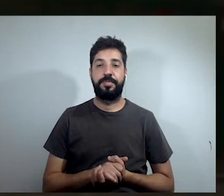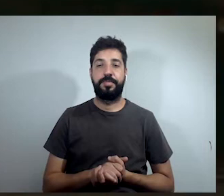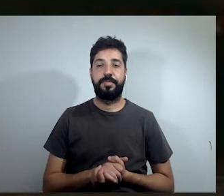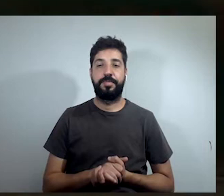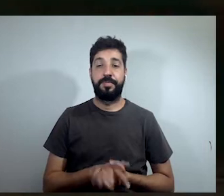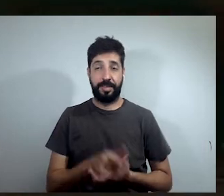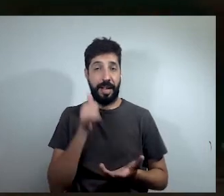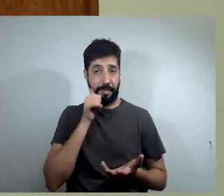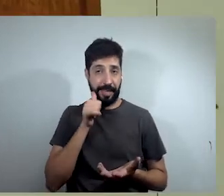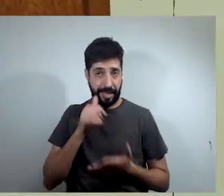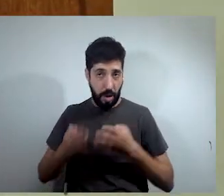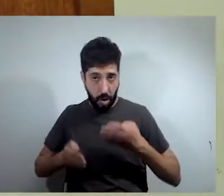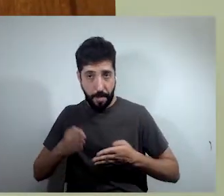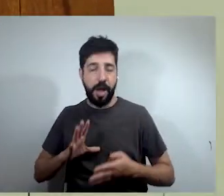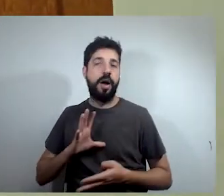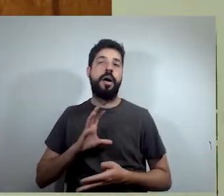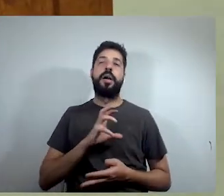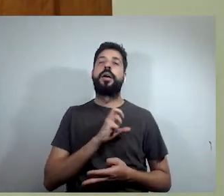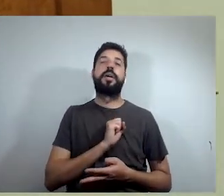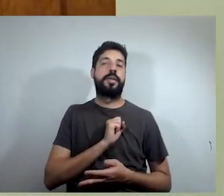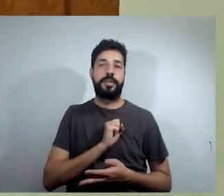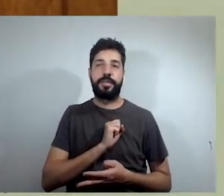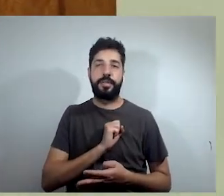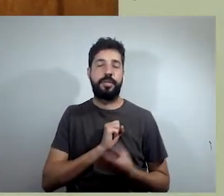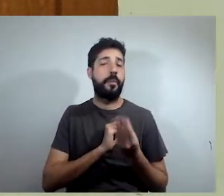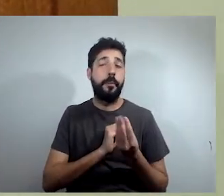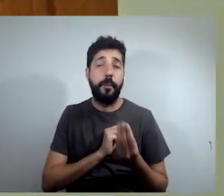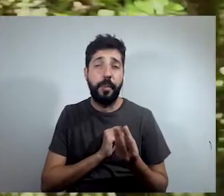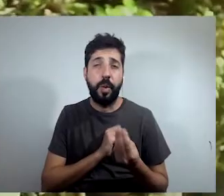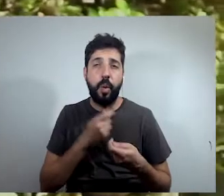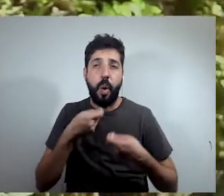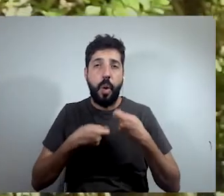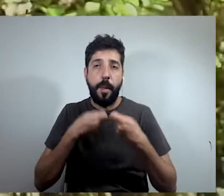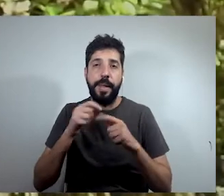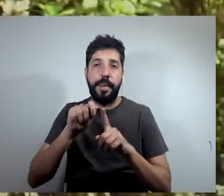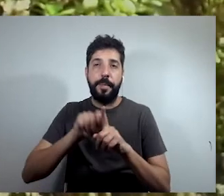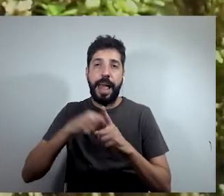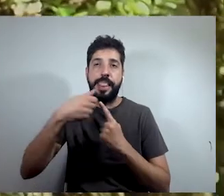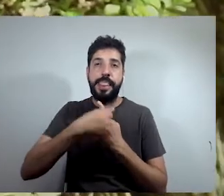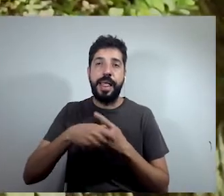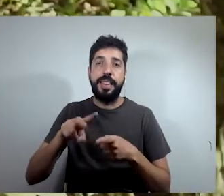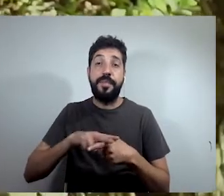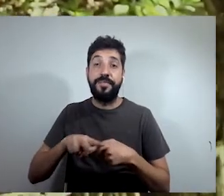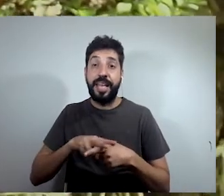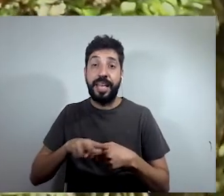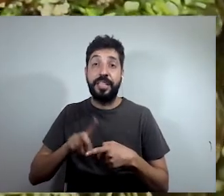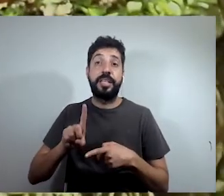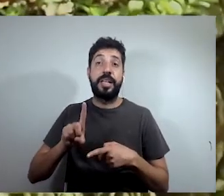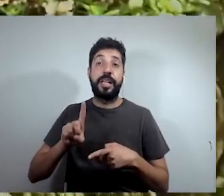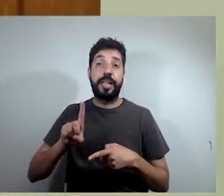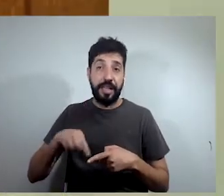A menina robô gostava muito de comer bananas verdes. E depois que